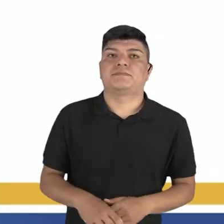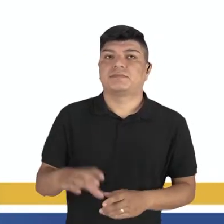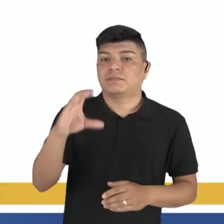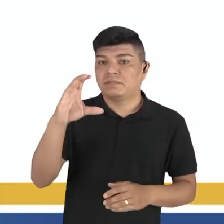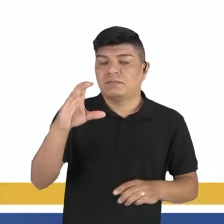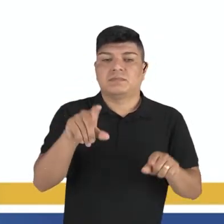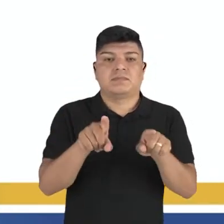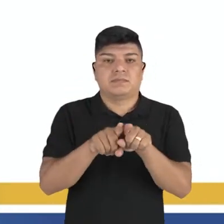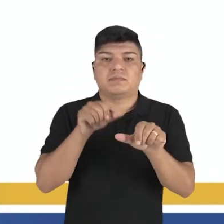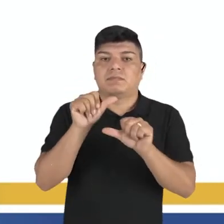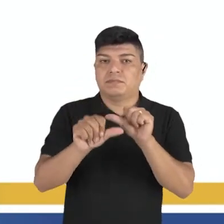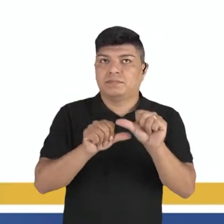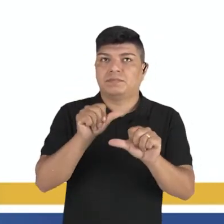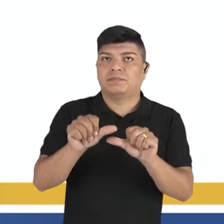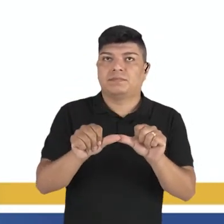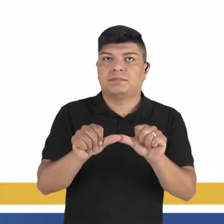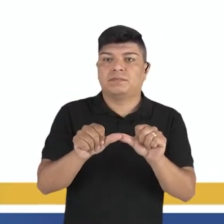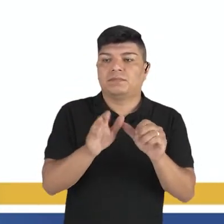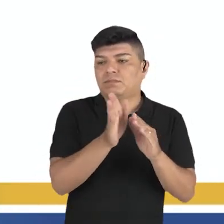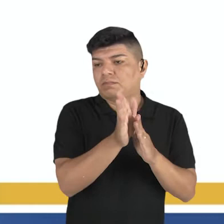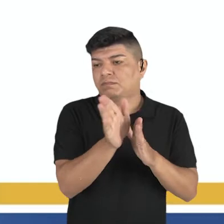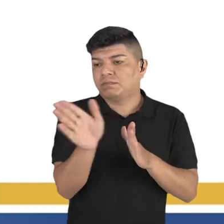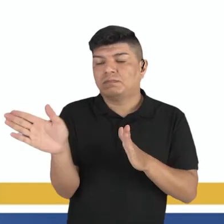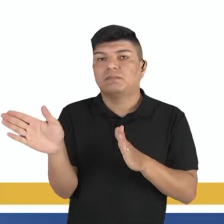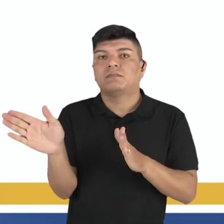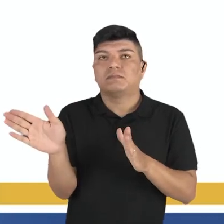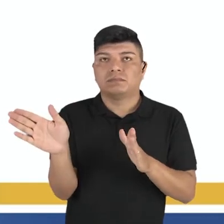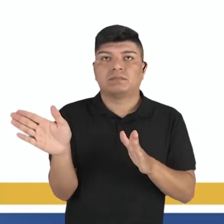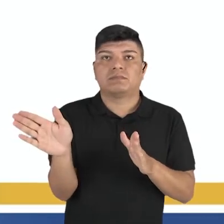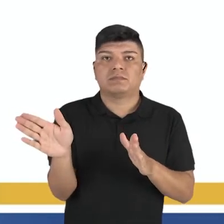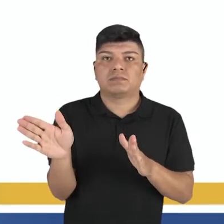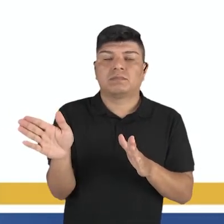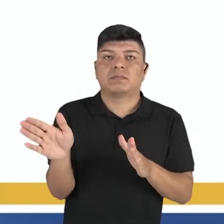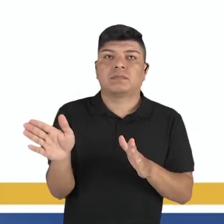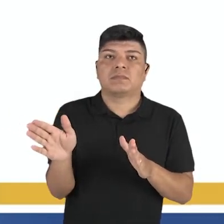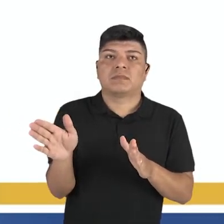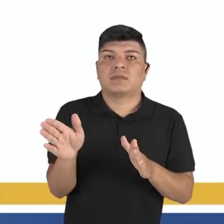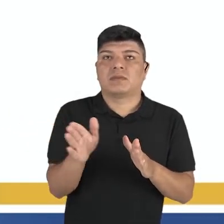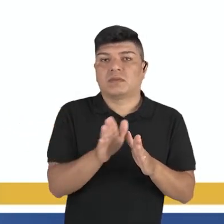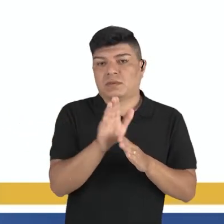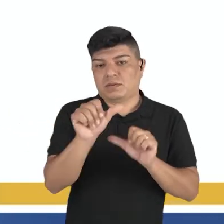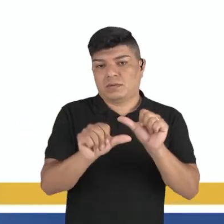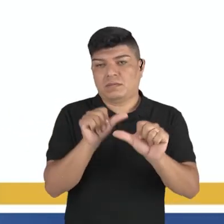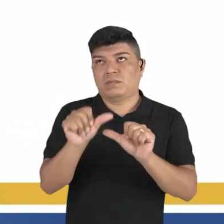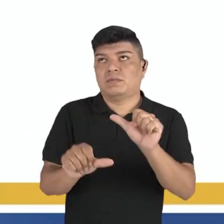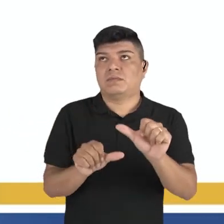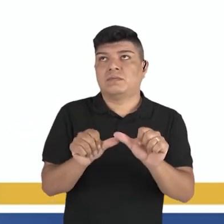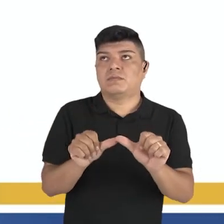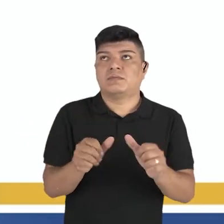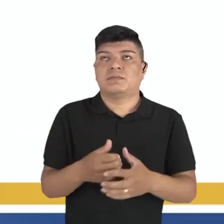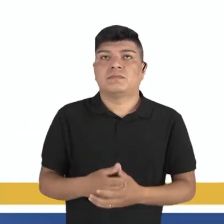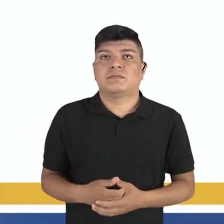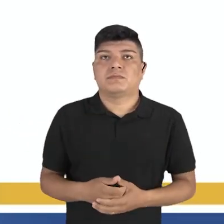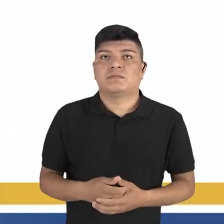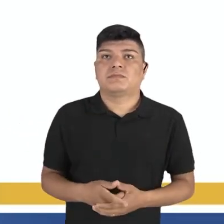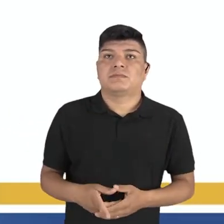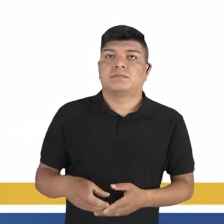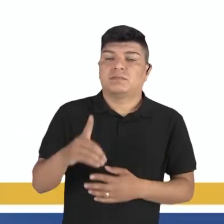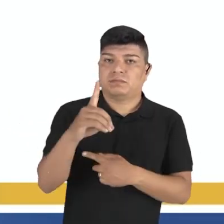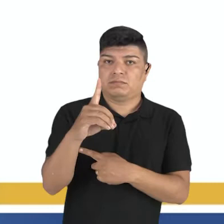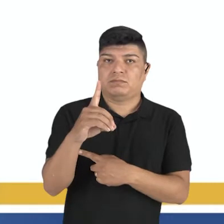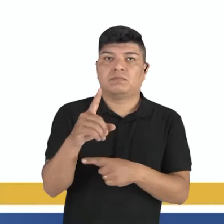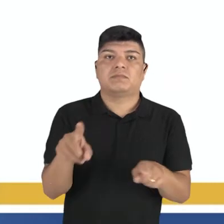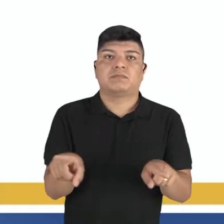C também, né, depois que mudou de direção no B, estava ali descendo e fez uma mudança de direção. E no meu vértice